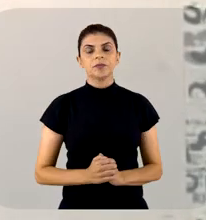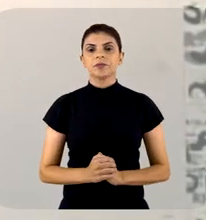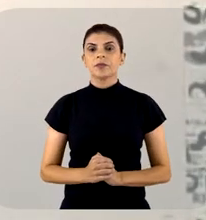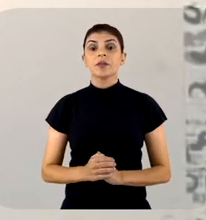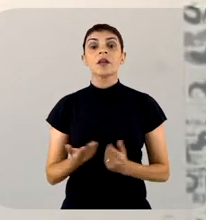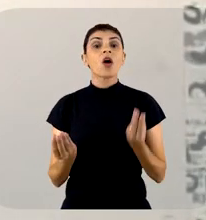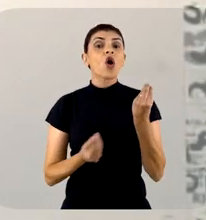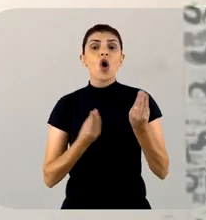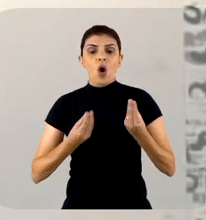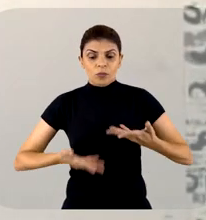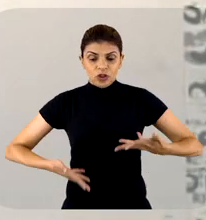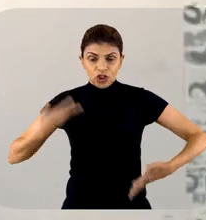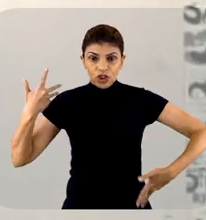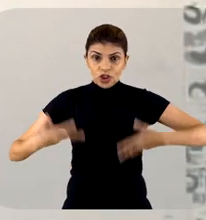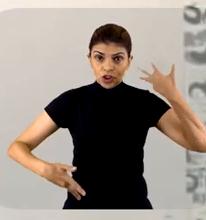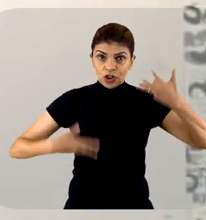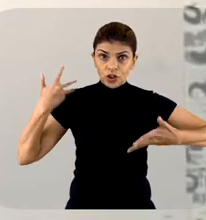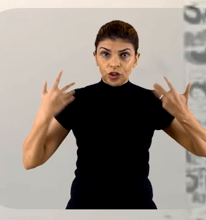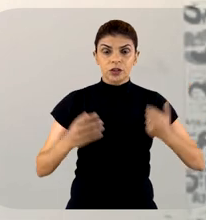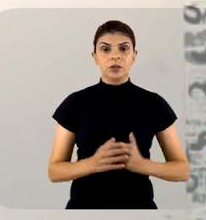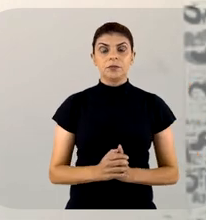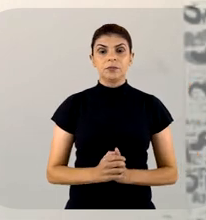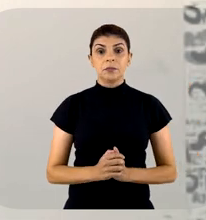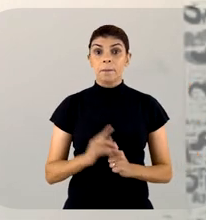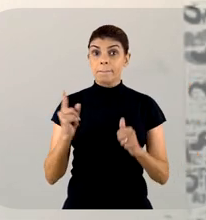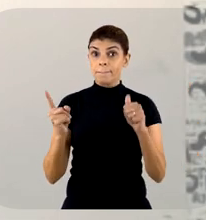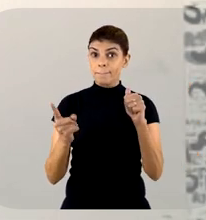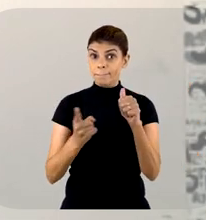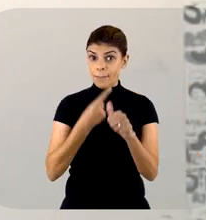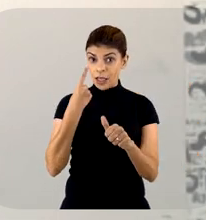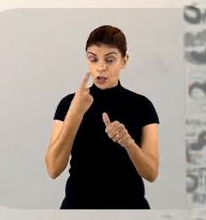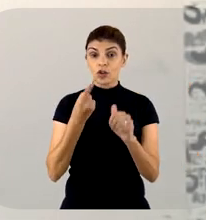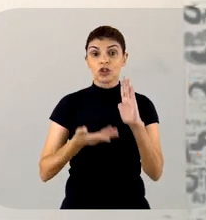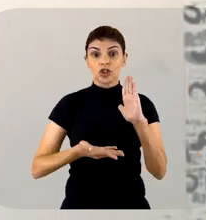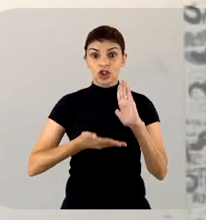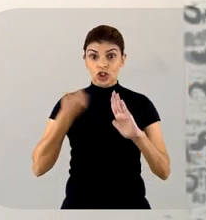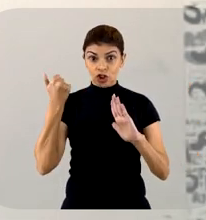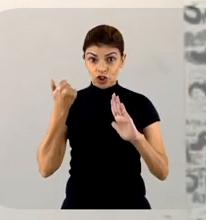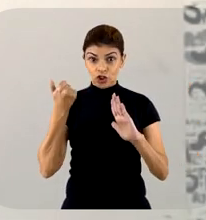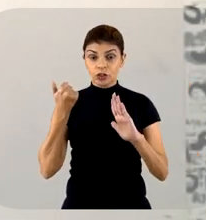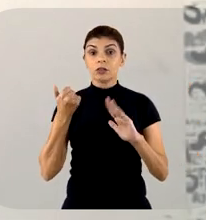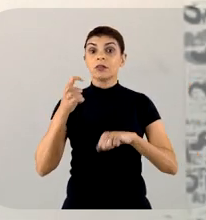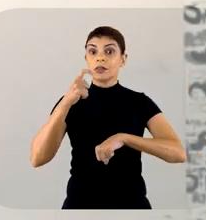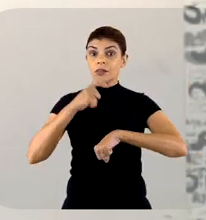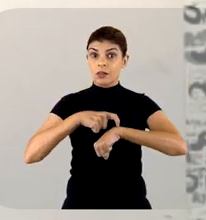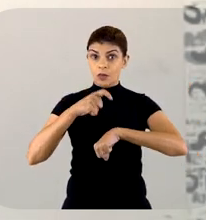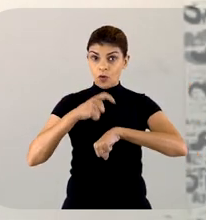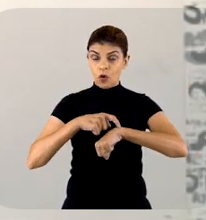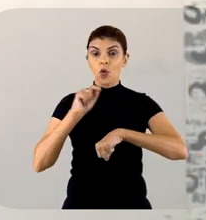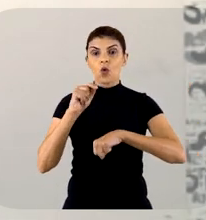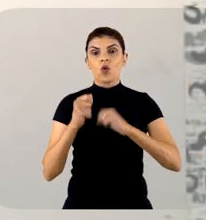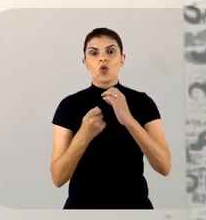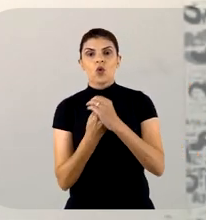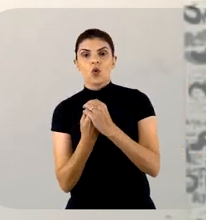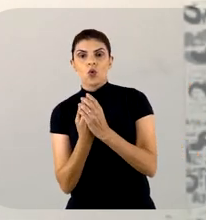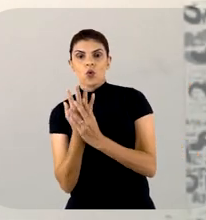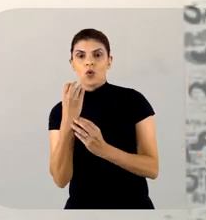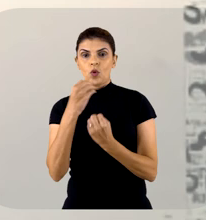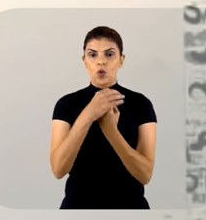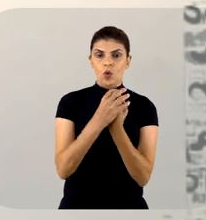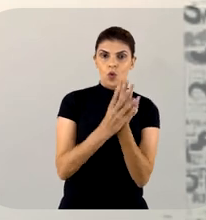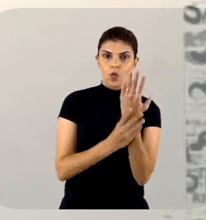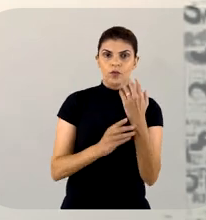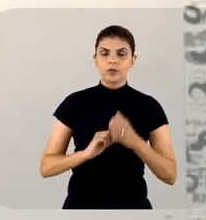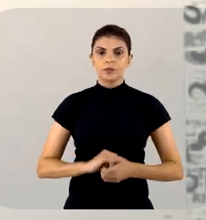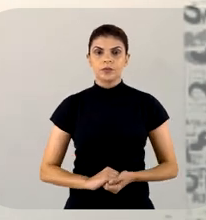Processo de desparamentação. O primeiro material a ser realizada a retirada será o nosso par de